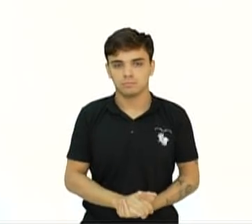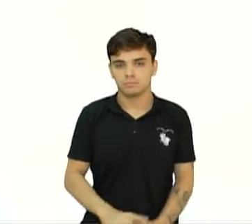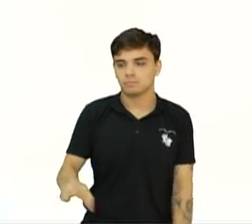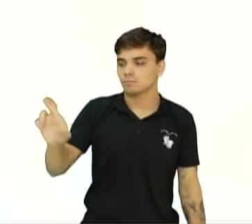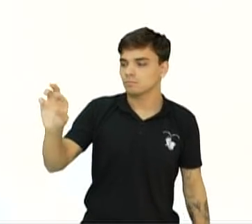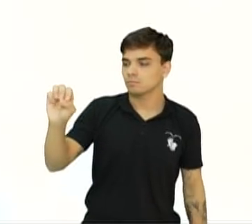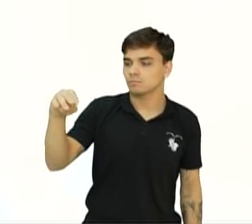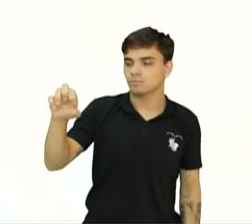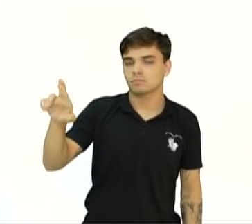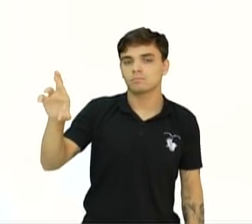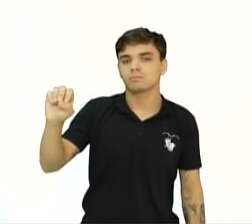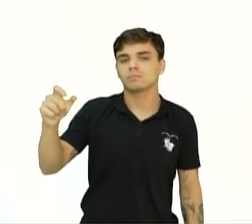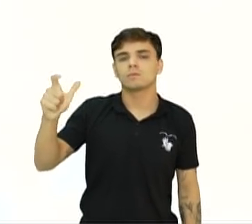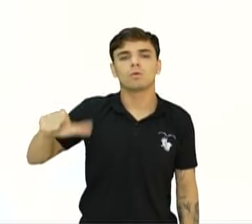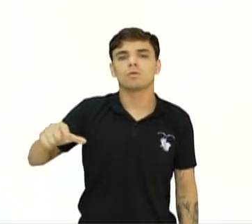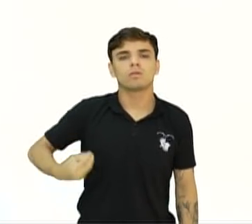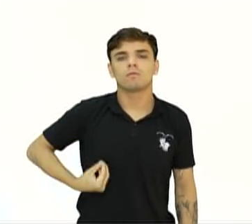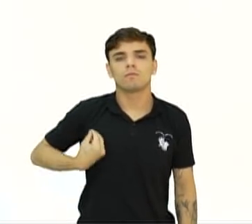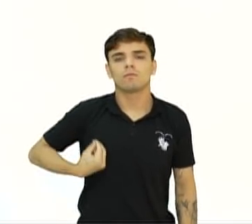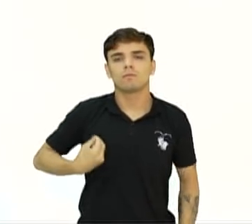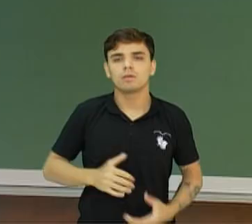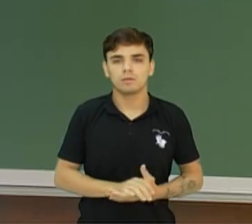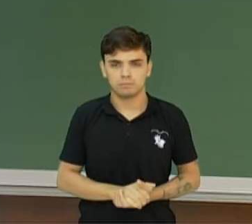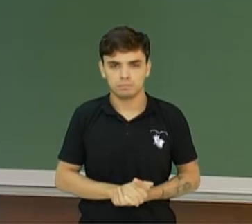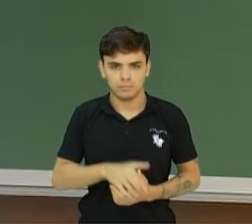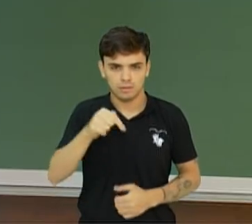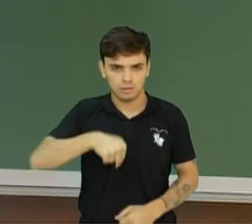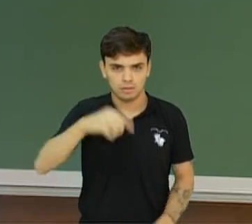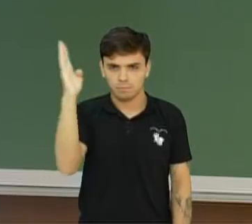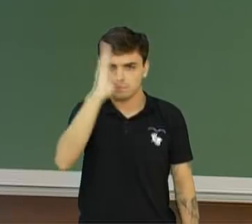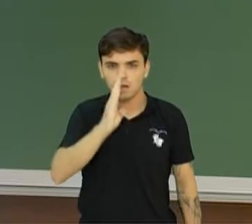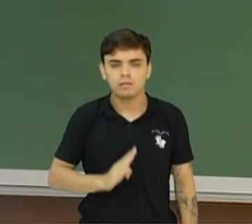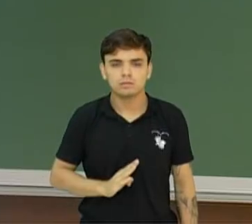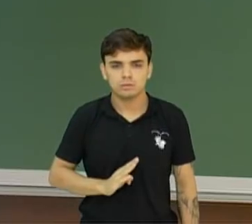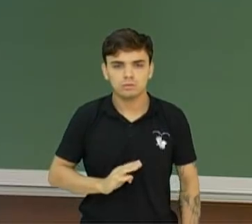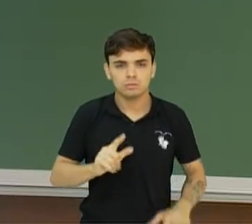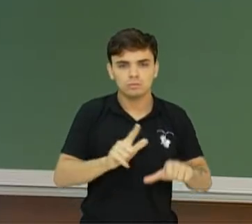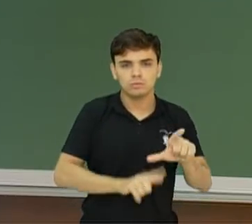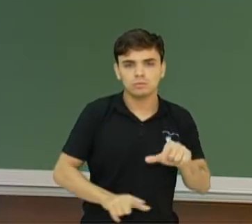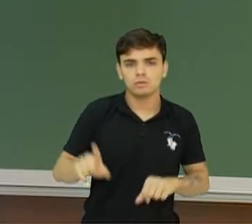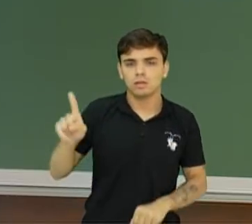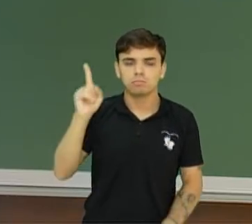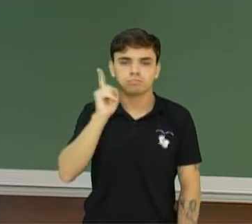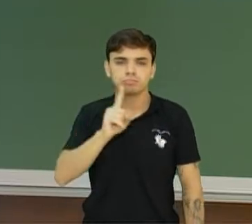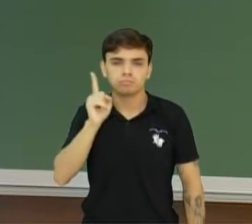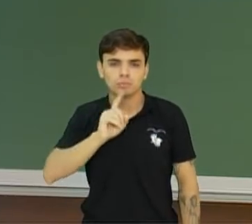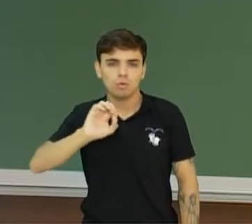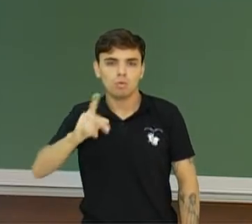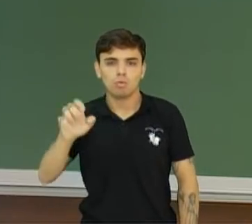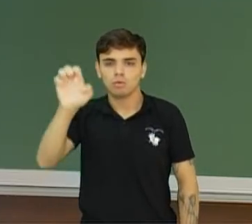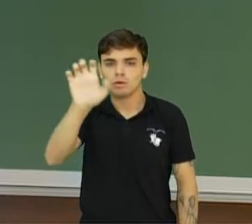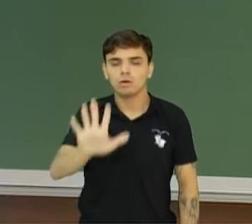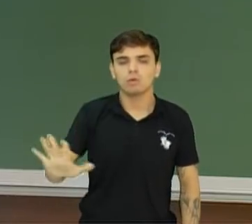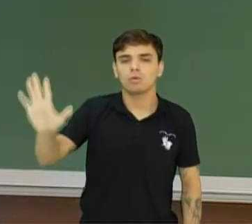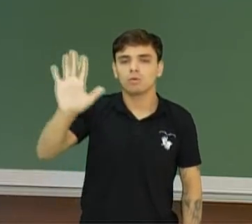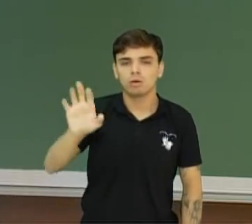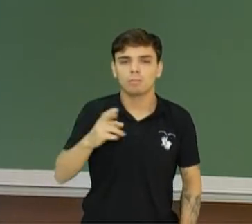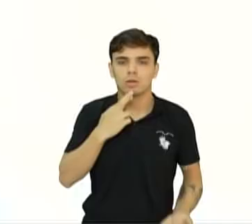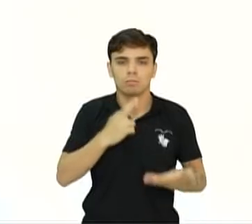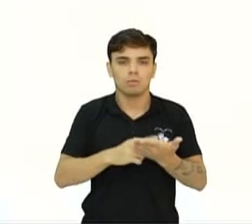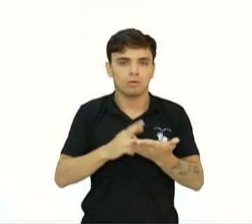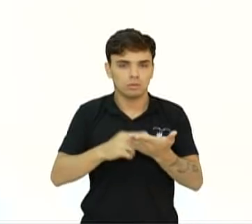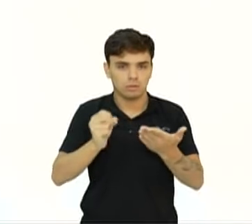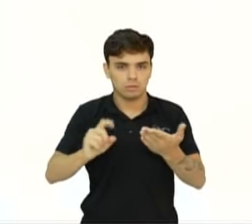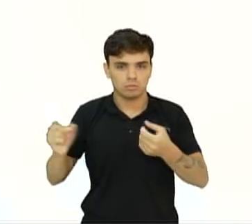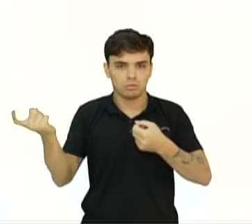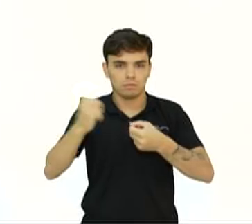Brito atualmente vive onde? Será que ele vive no Brasil? Ele vive nos Estados Unidos ou ele vive na Europa? Anota aí a resposta correta.